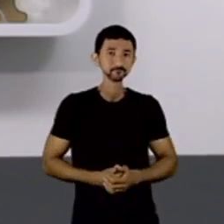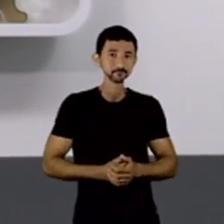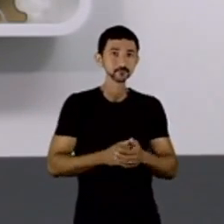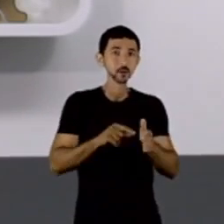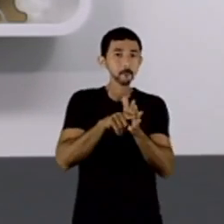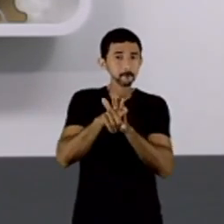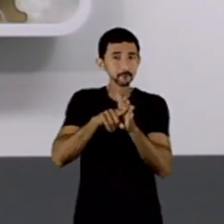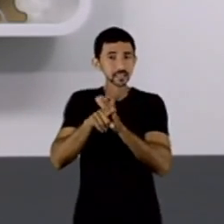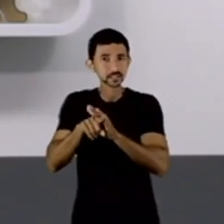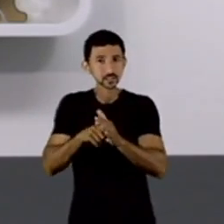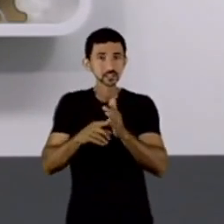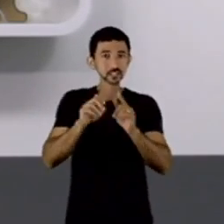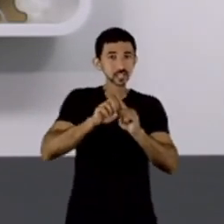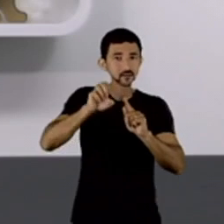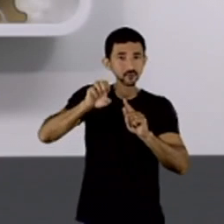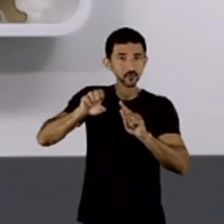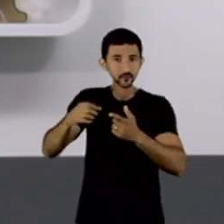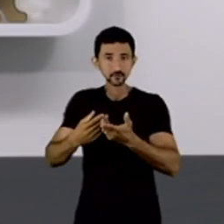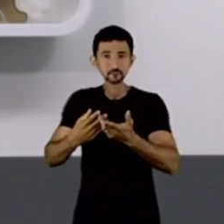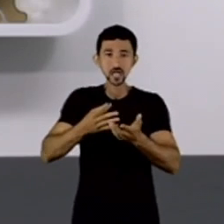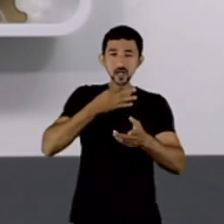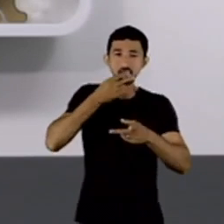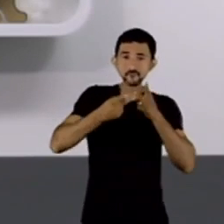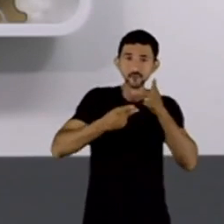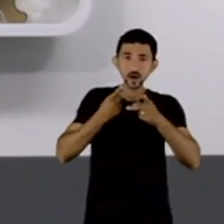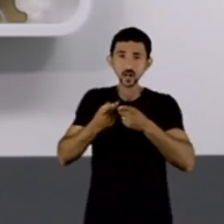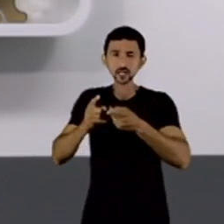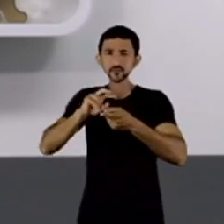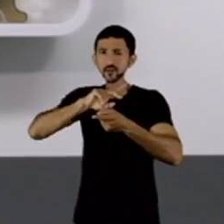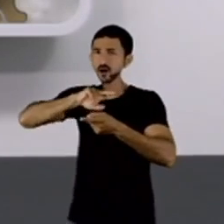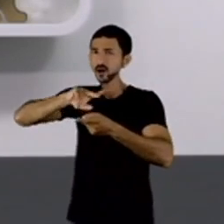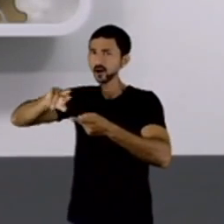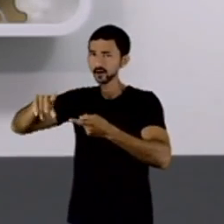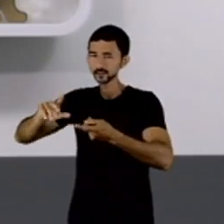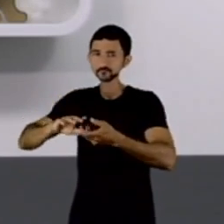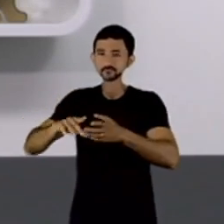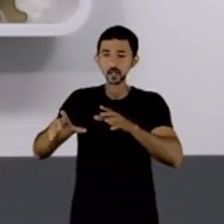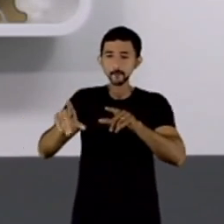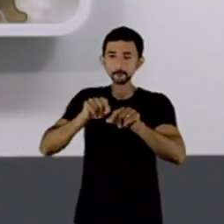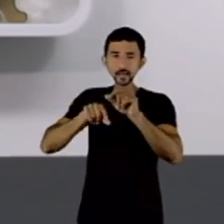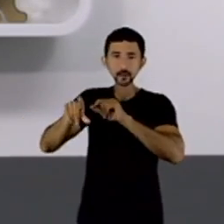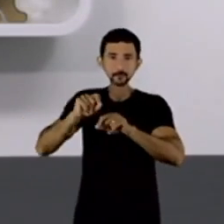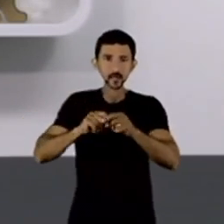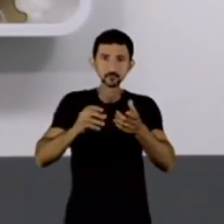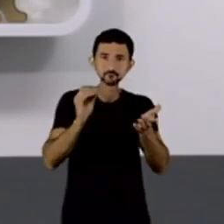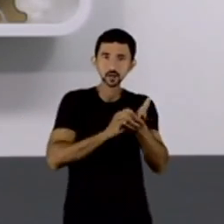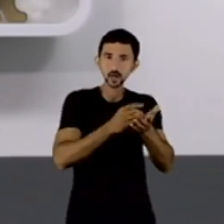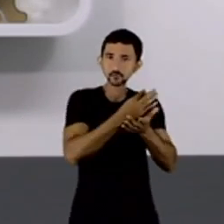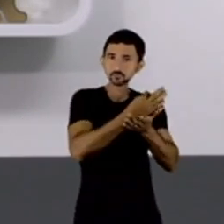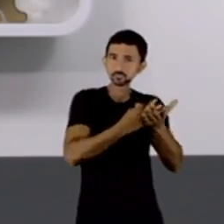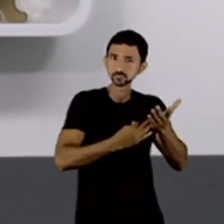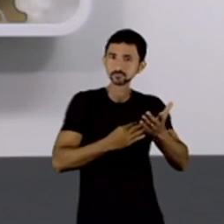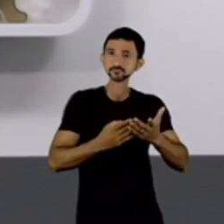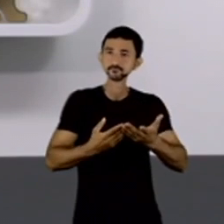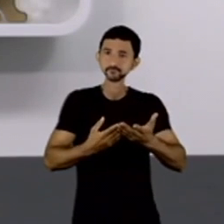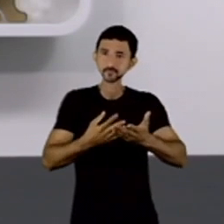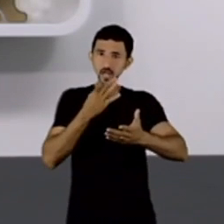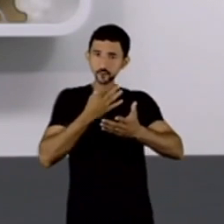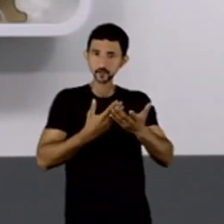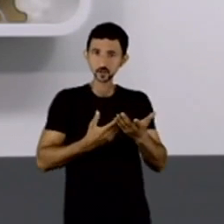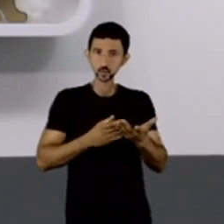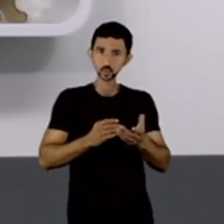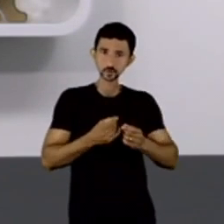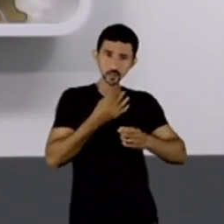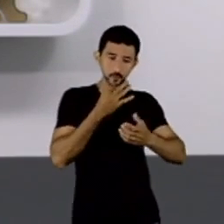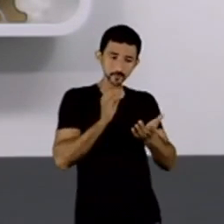dados estatísticos, em depoimentos e outras fontes. Para quê? Para que você desenvolva por meio dela